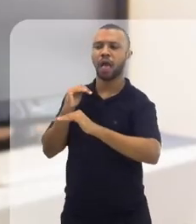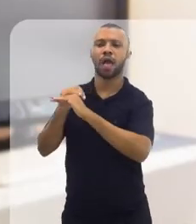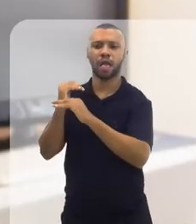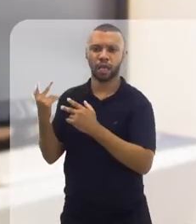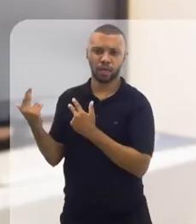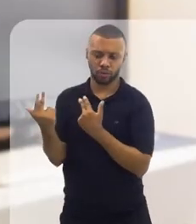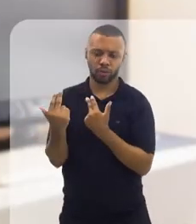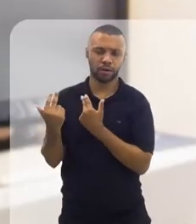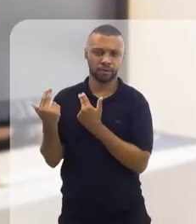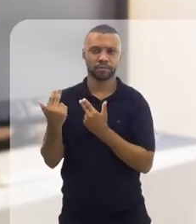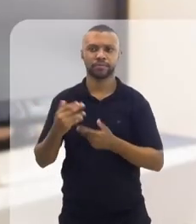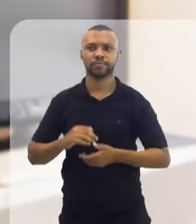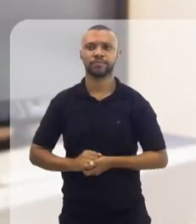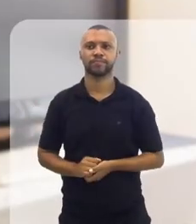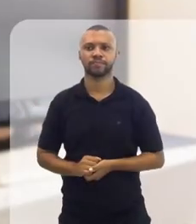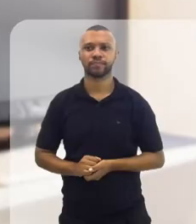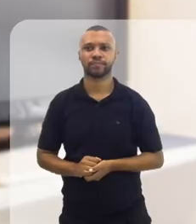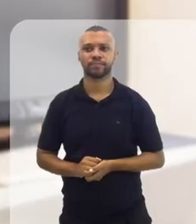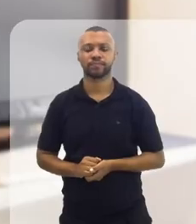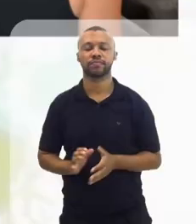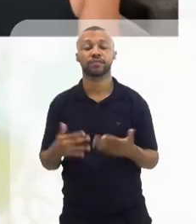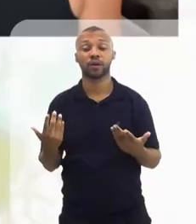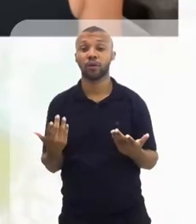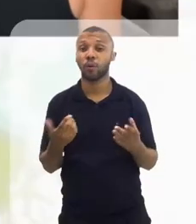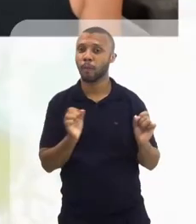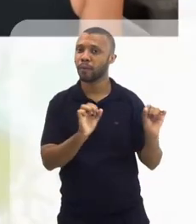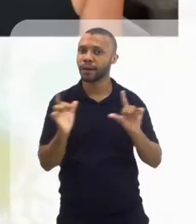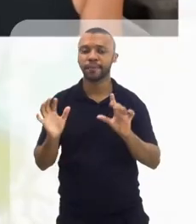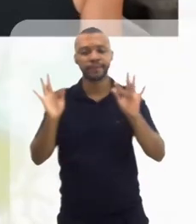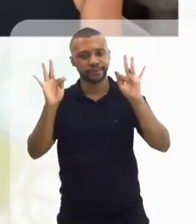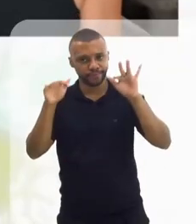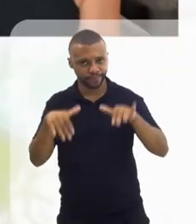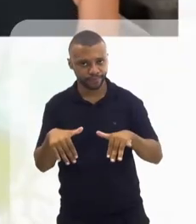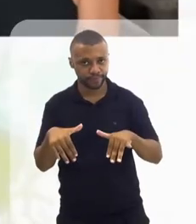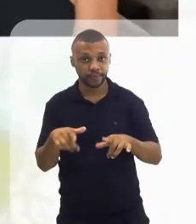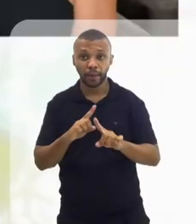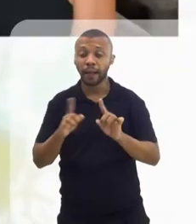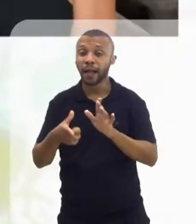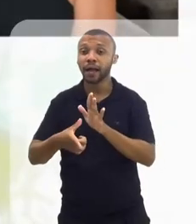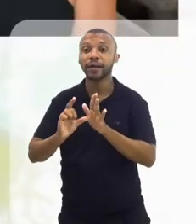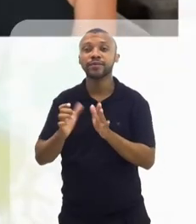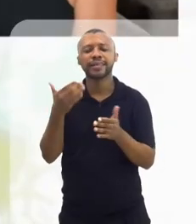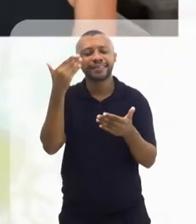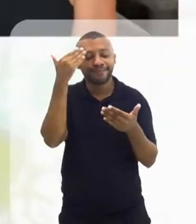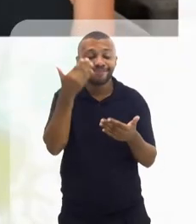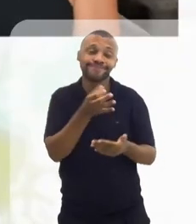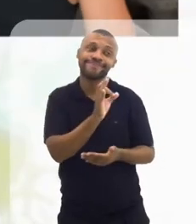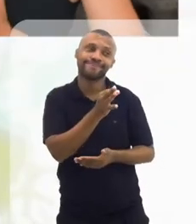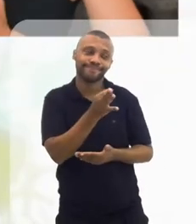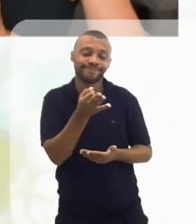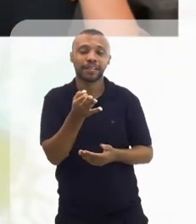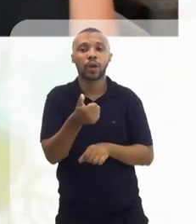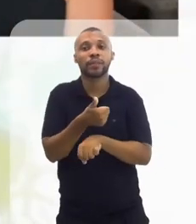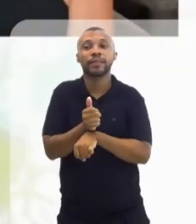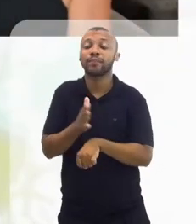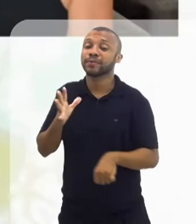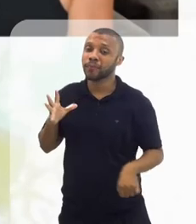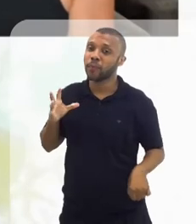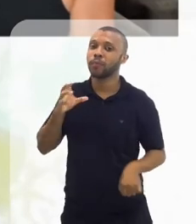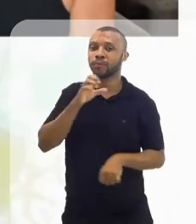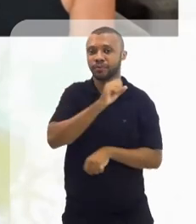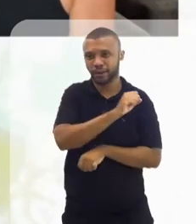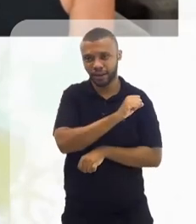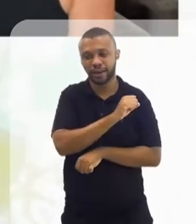que ser incisiva, né? Assim, Ah, sem sim, sem outro dúvida. jeito. A gente está terminando o programa. Mas antes de te agradecer, pois